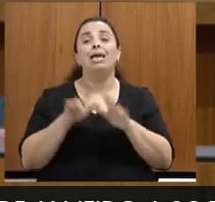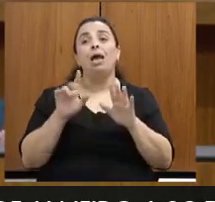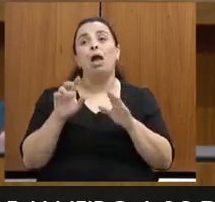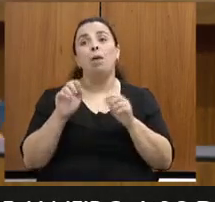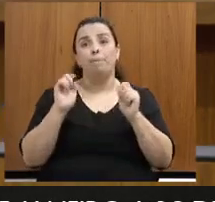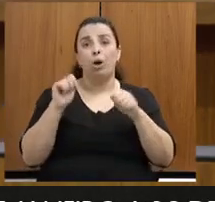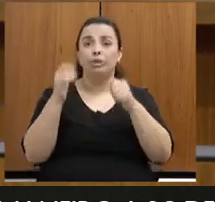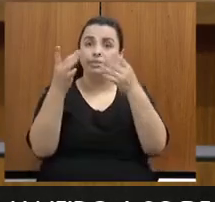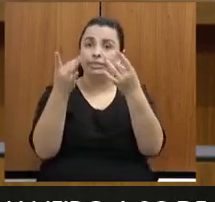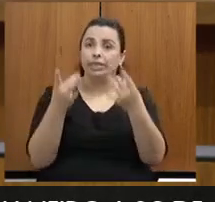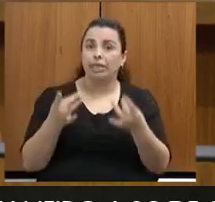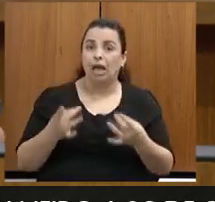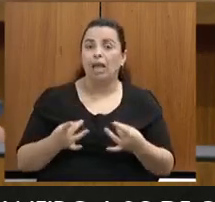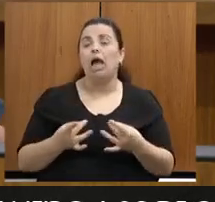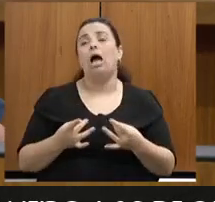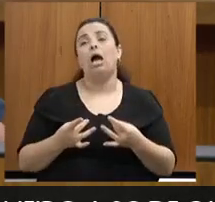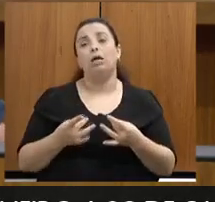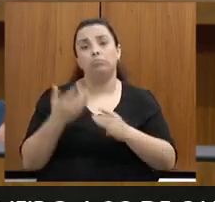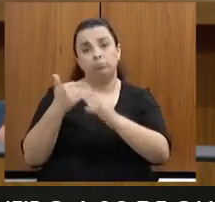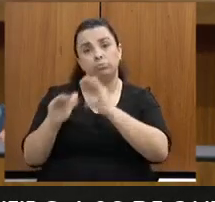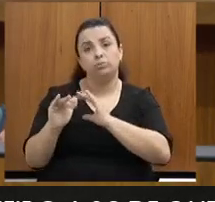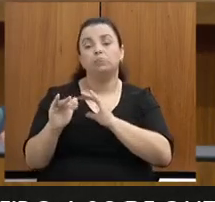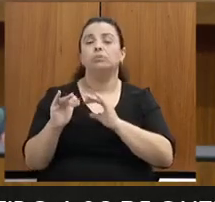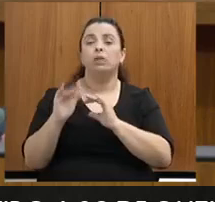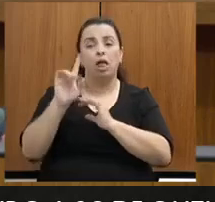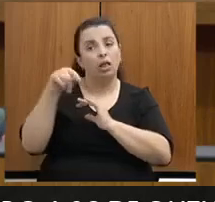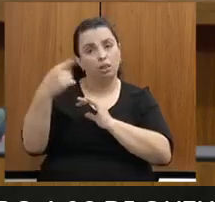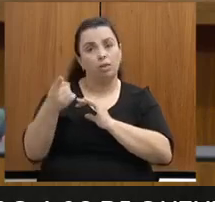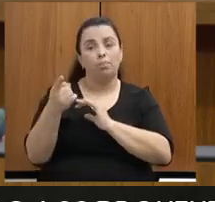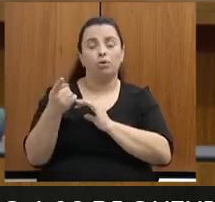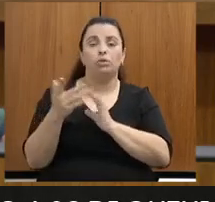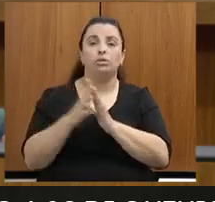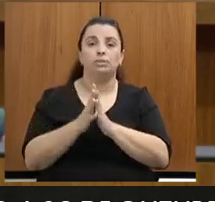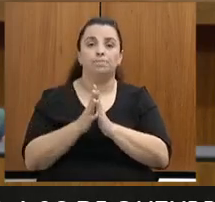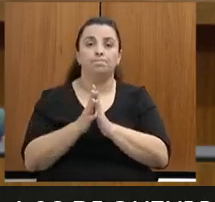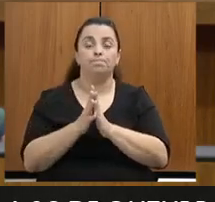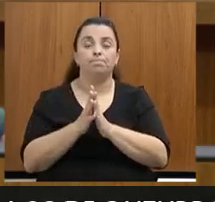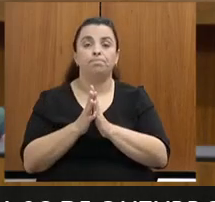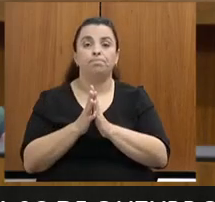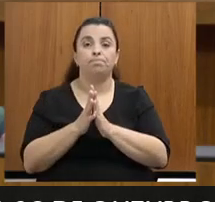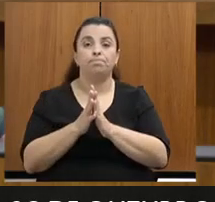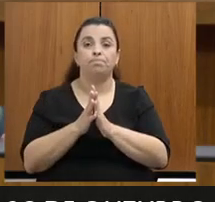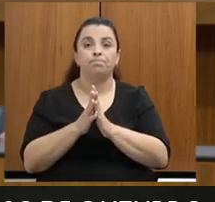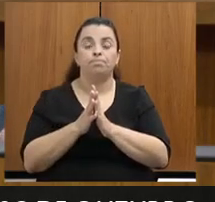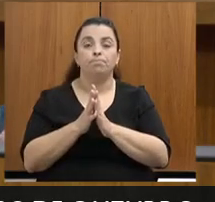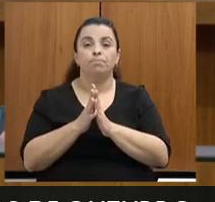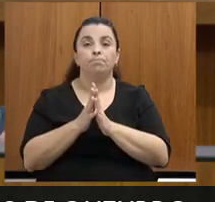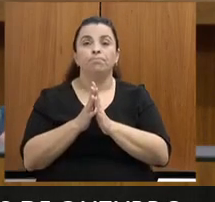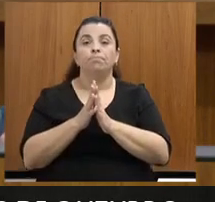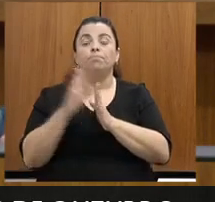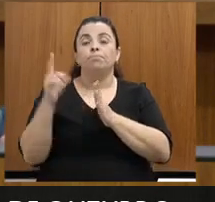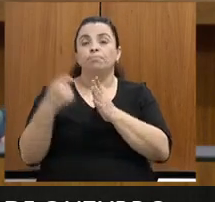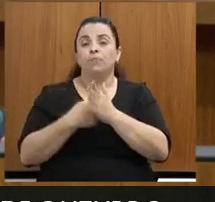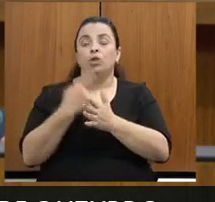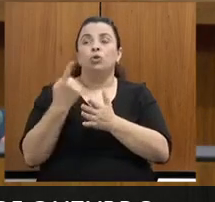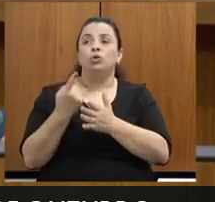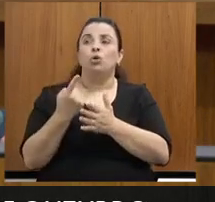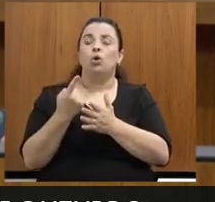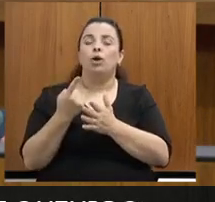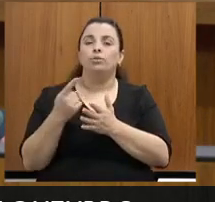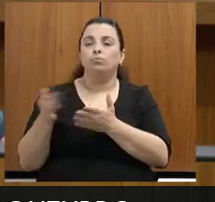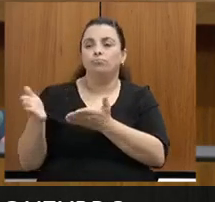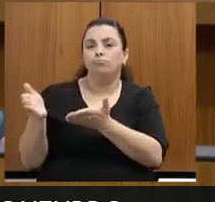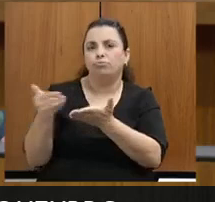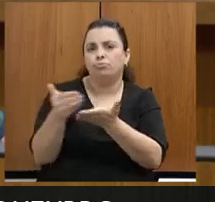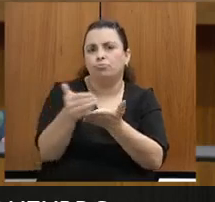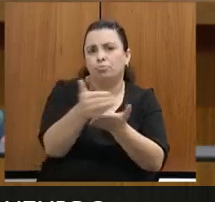no no outro momento e e por último sobre o banco de dados